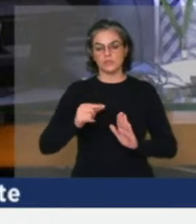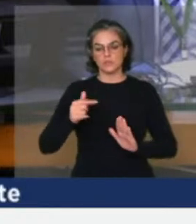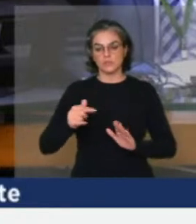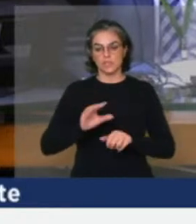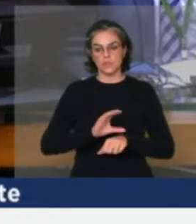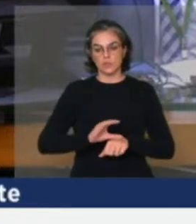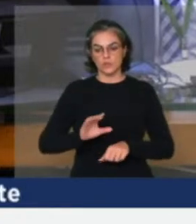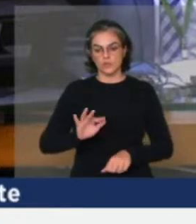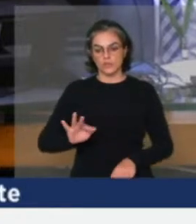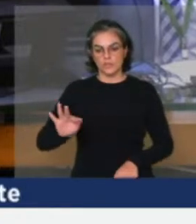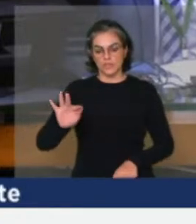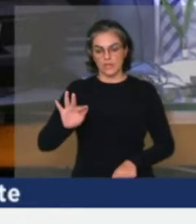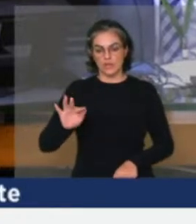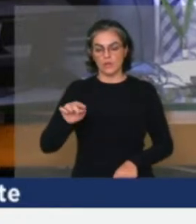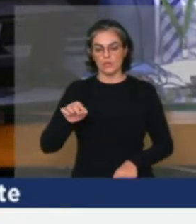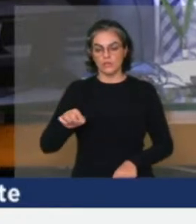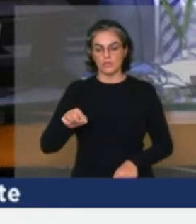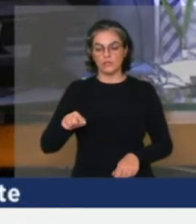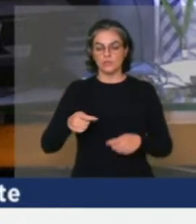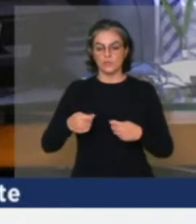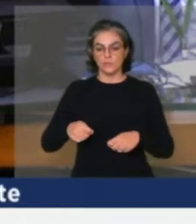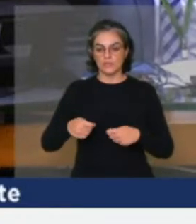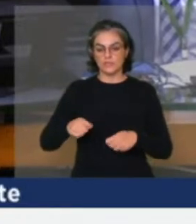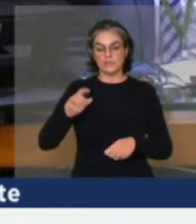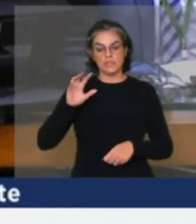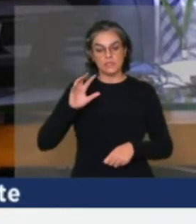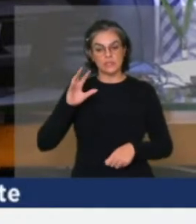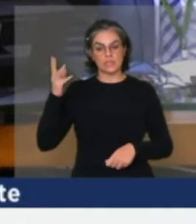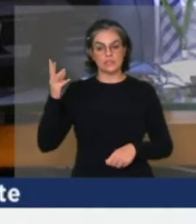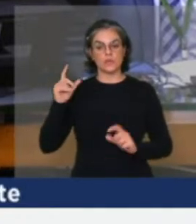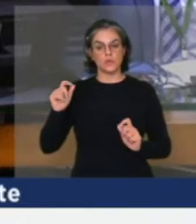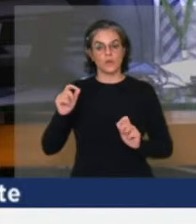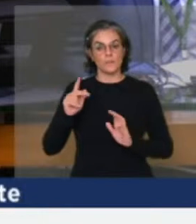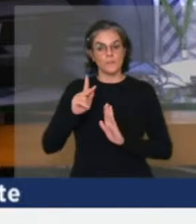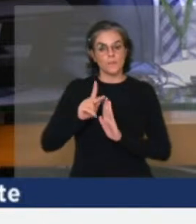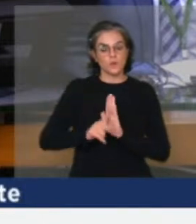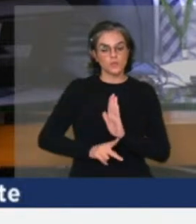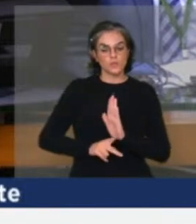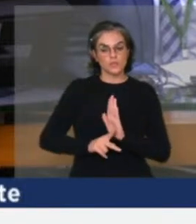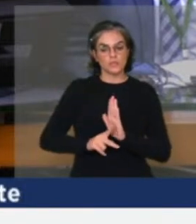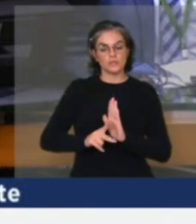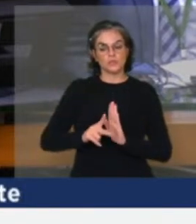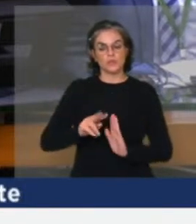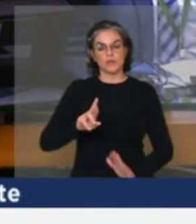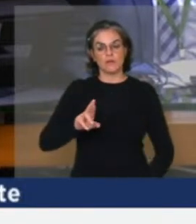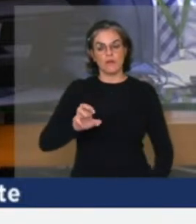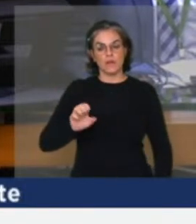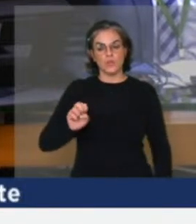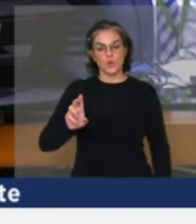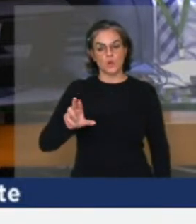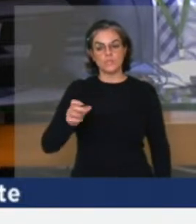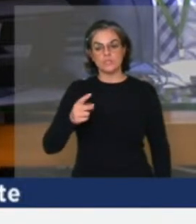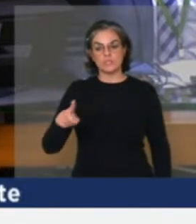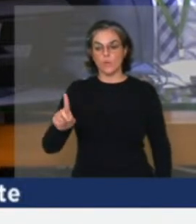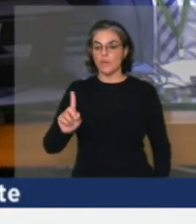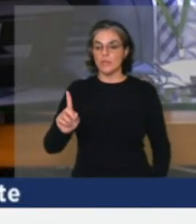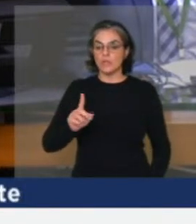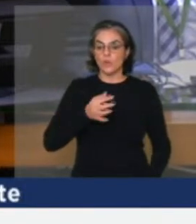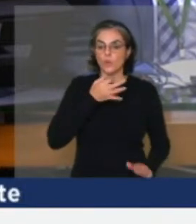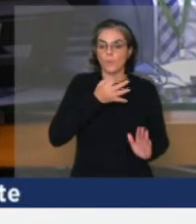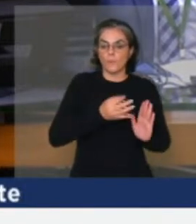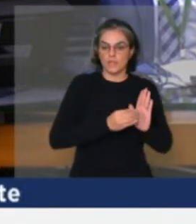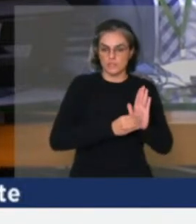Federal, conduz à necessária deliberação do projeto de resolução e não do parecer. Essa